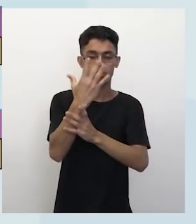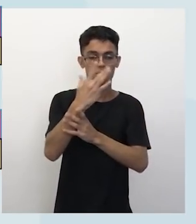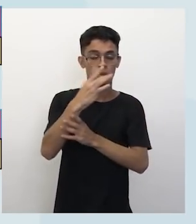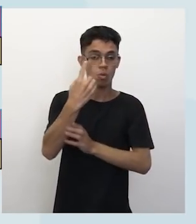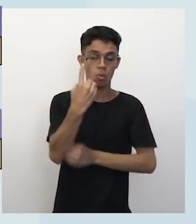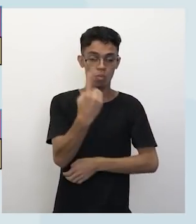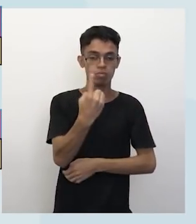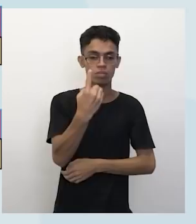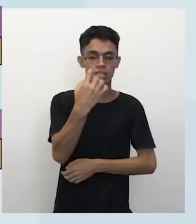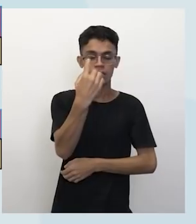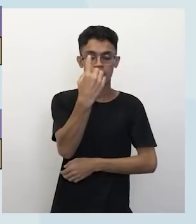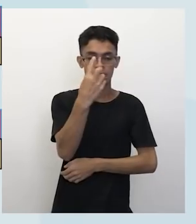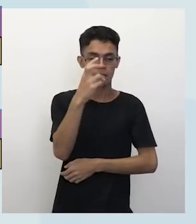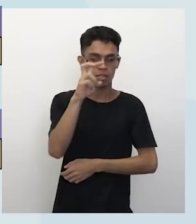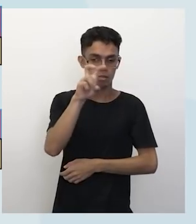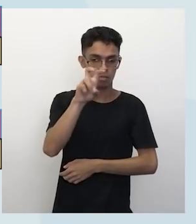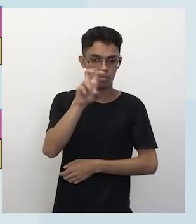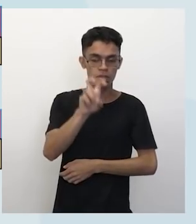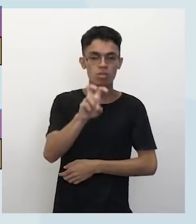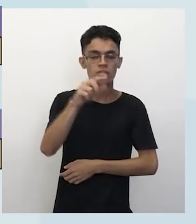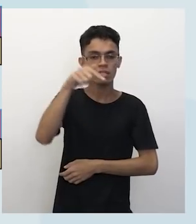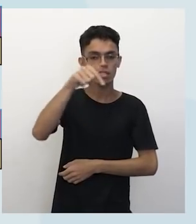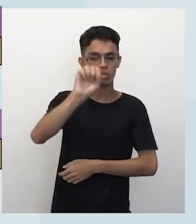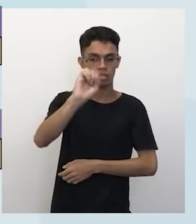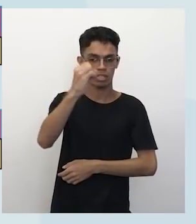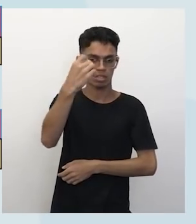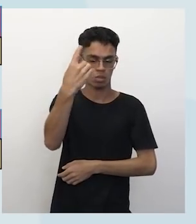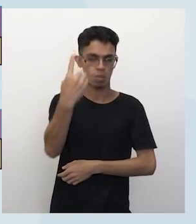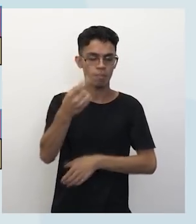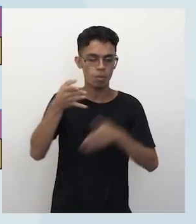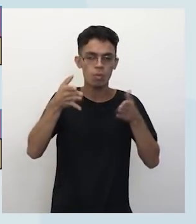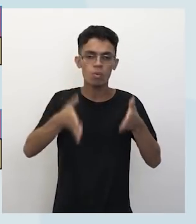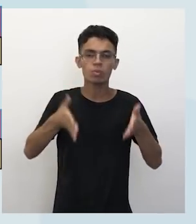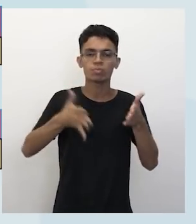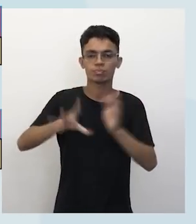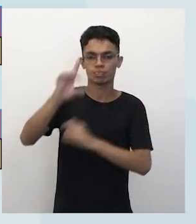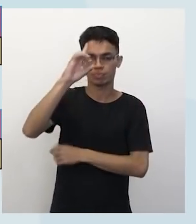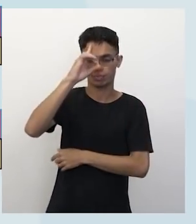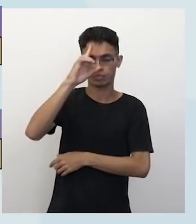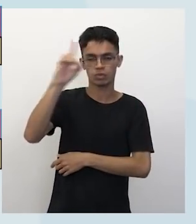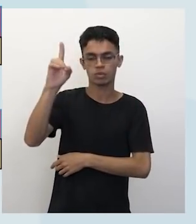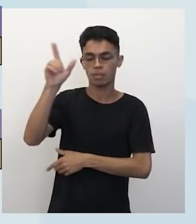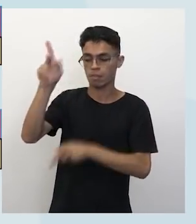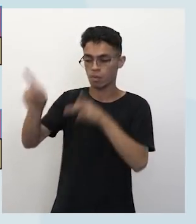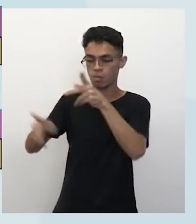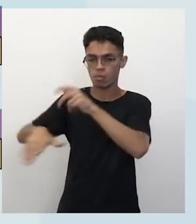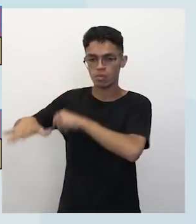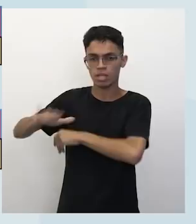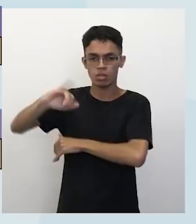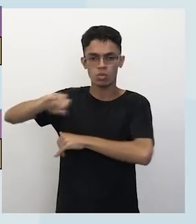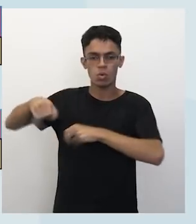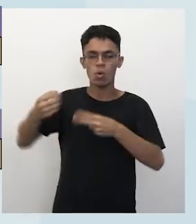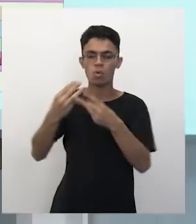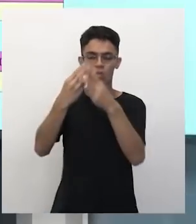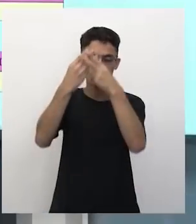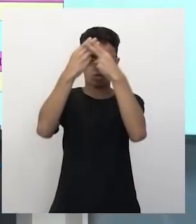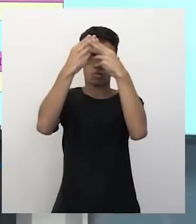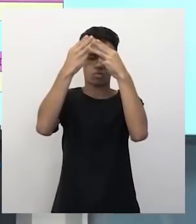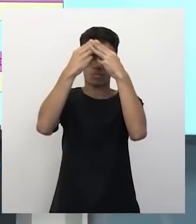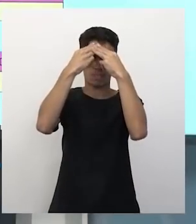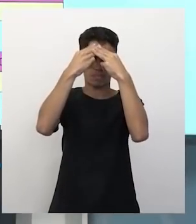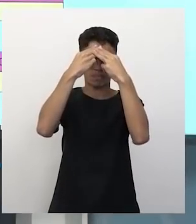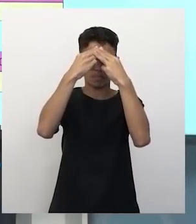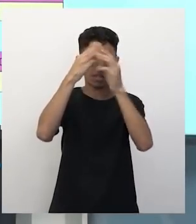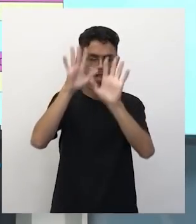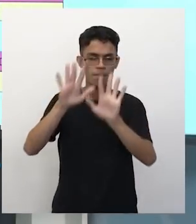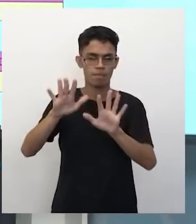5.781. Que é até a resposta lá da primeira pergunta. Uhum. Significa que, para eles, não houve um momento da história que eles